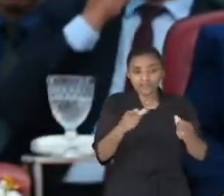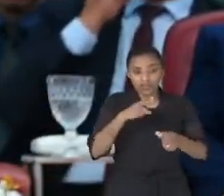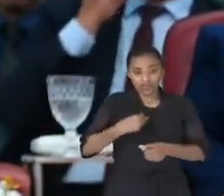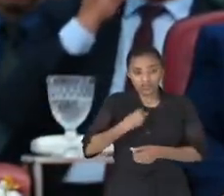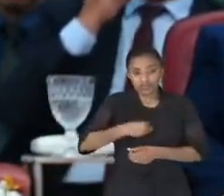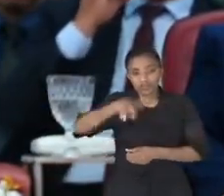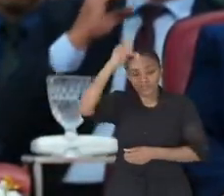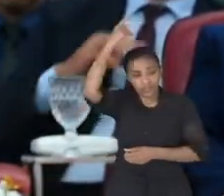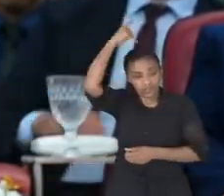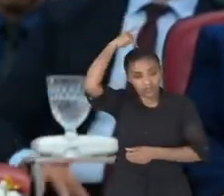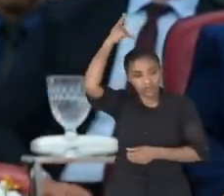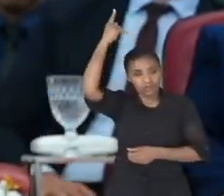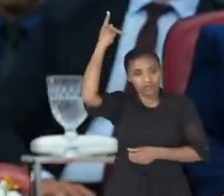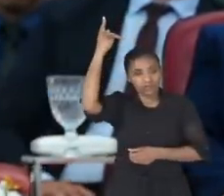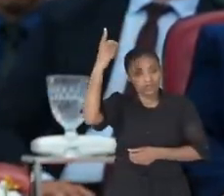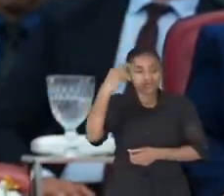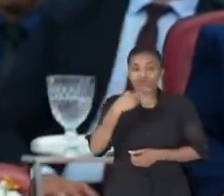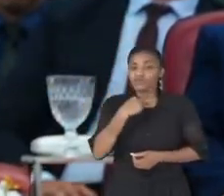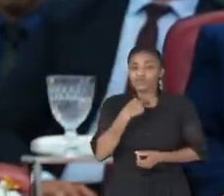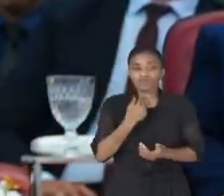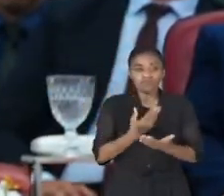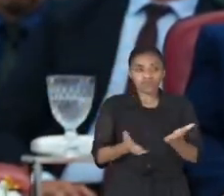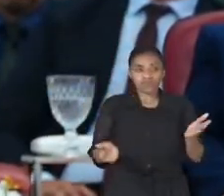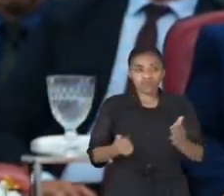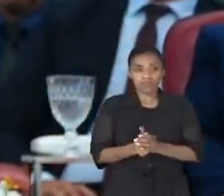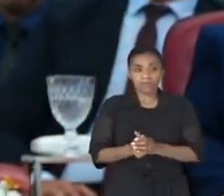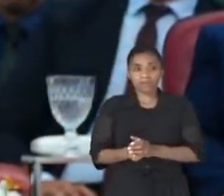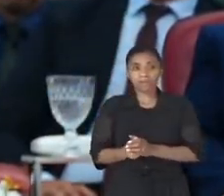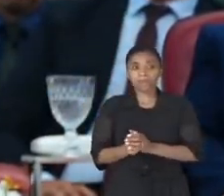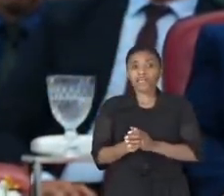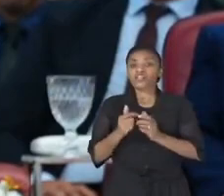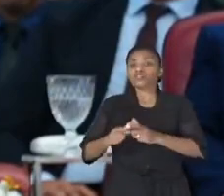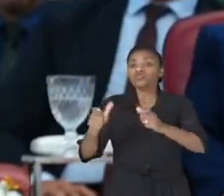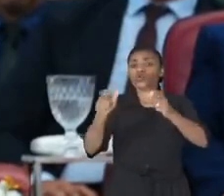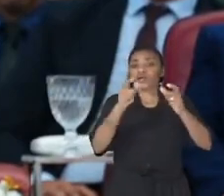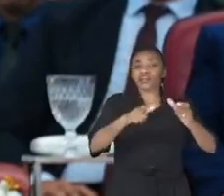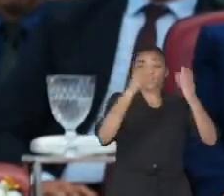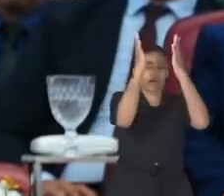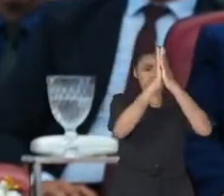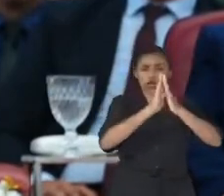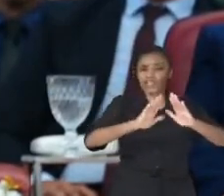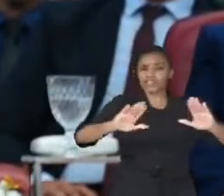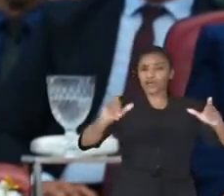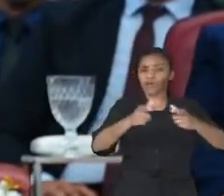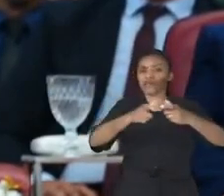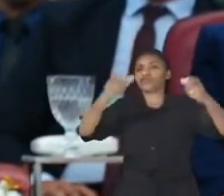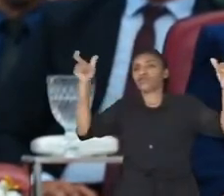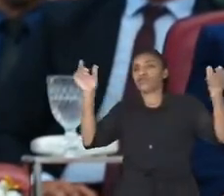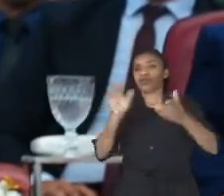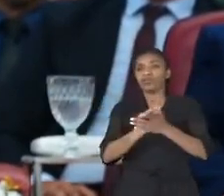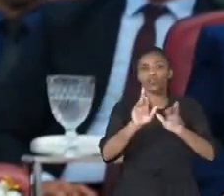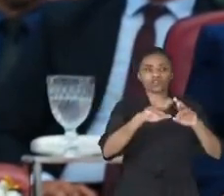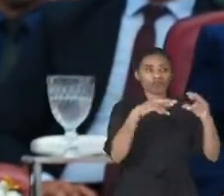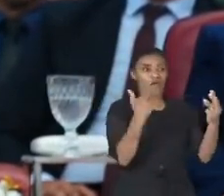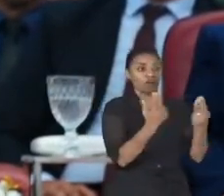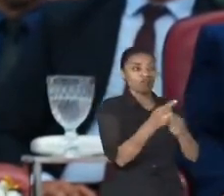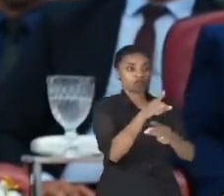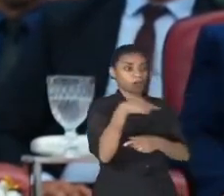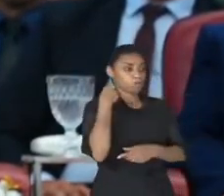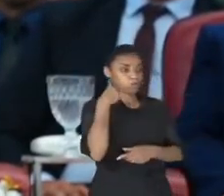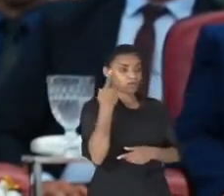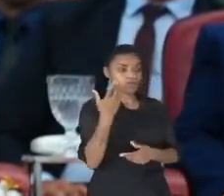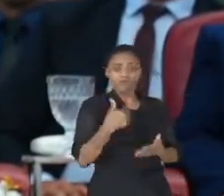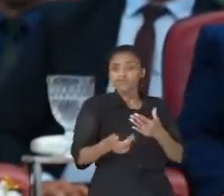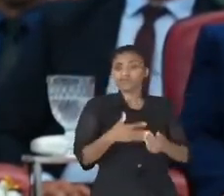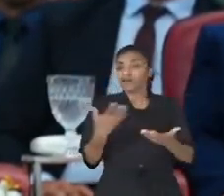pentecostais. Às vezes eu estou num lugar, eu estou com uma adoração mais extravagante. Às vezes é uma reunião lá, alguém me acutuva, o senhor é deputado. Eu falei, e